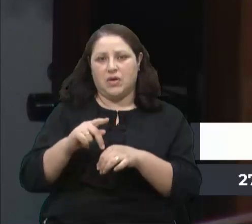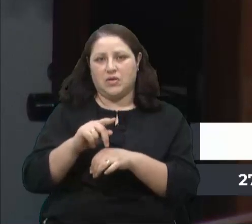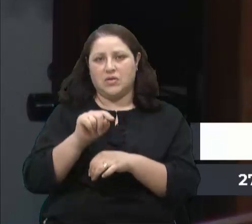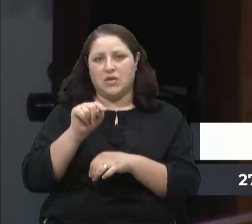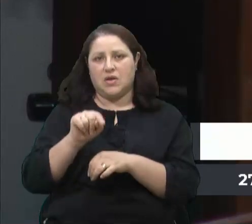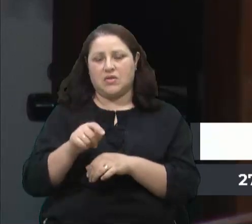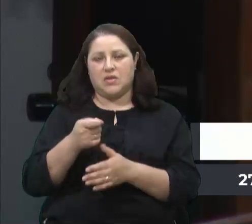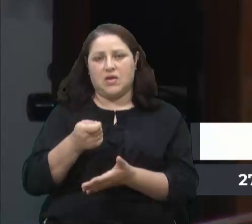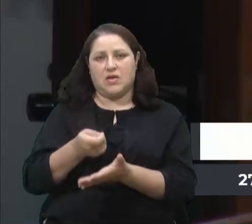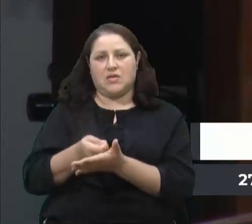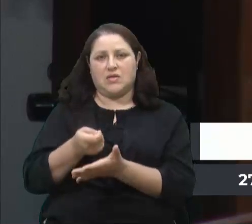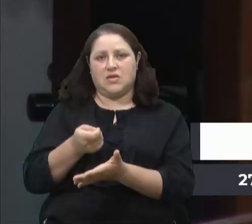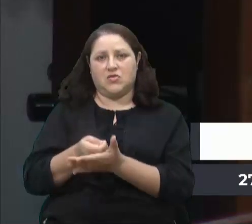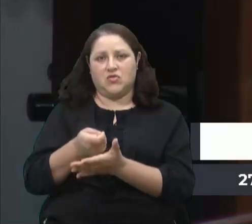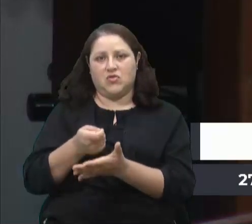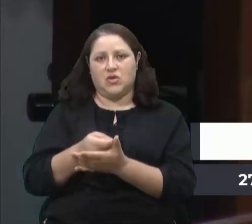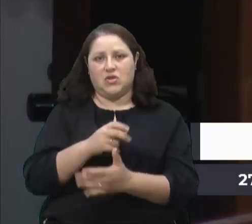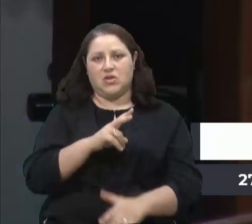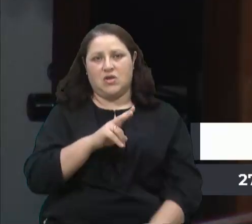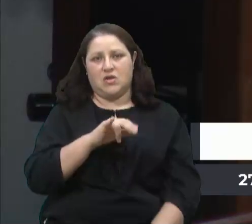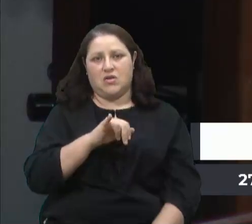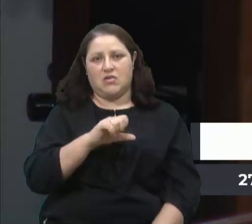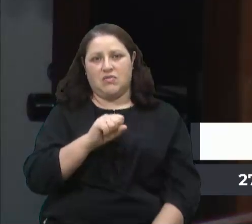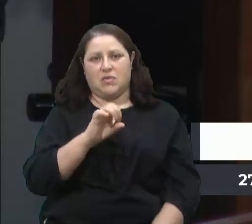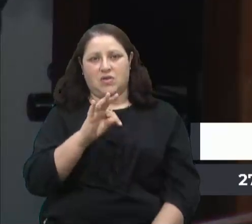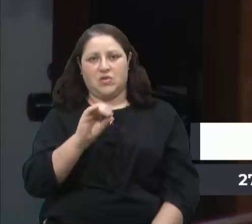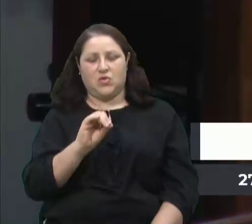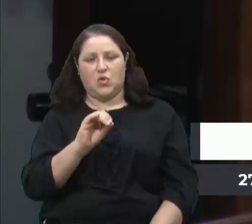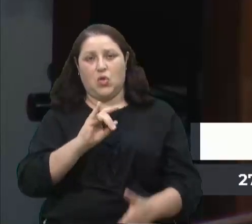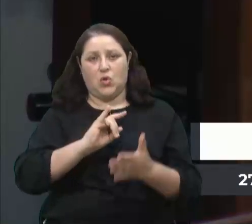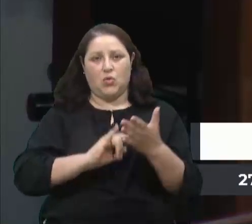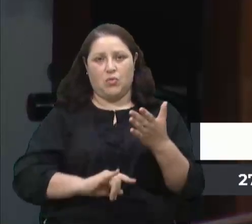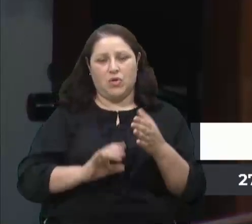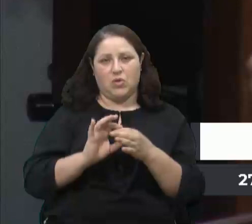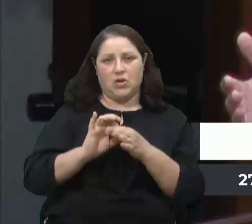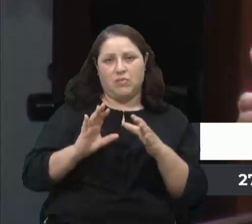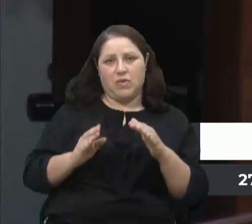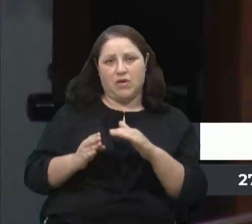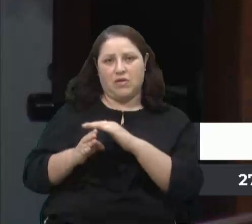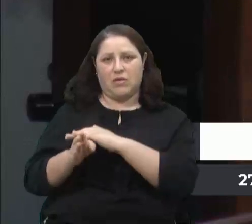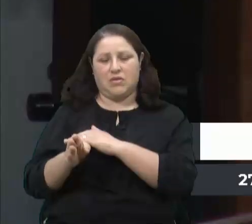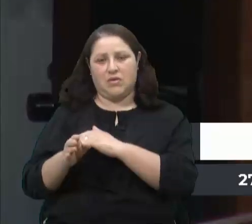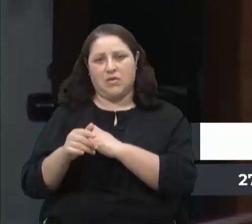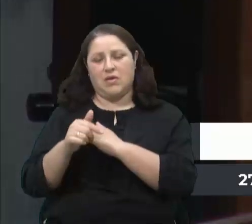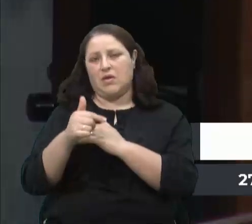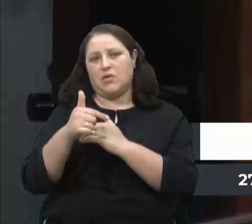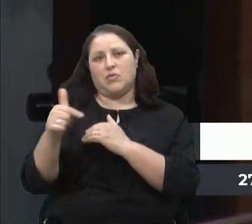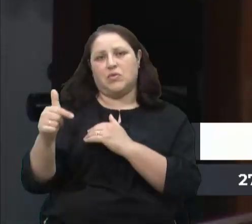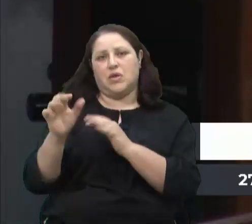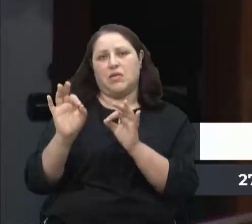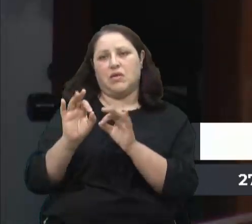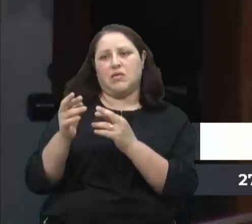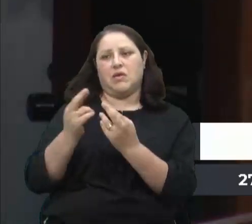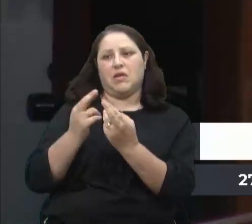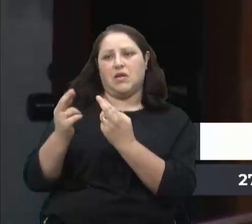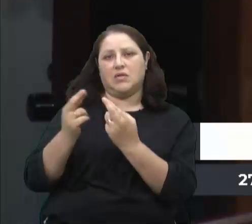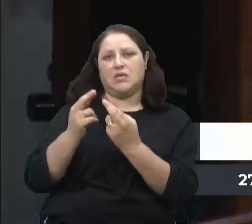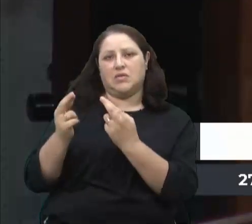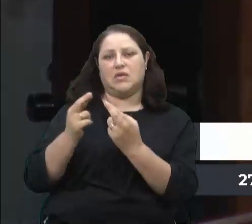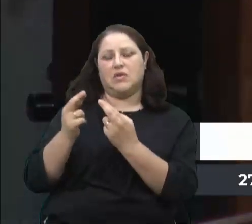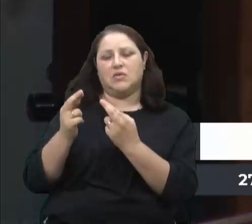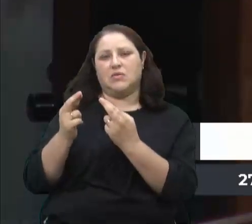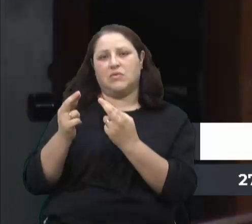essa exigência de vistos para esses 4 países que nós não temos nenhuma relação estremecida, que nós não temos